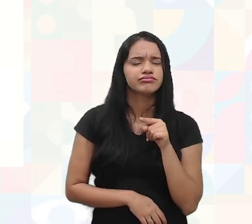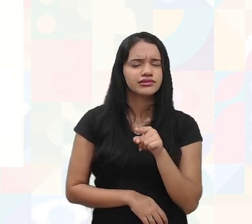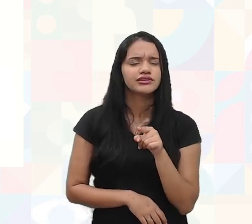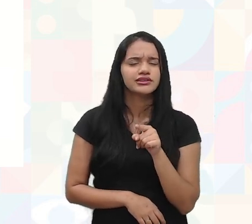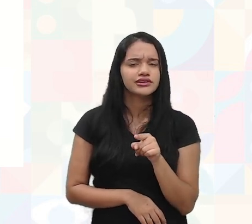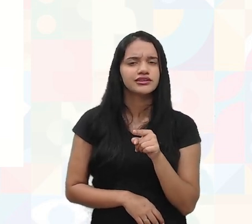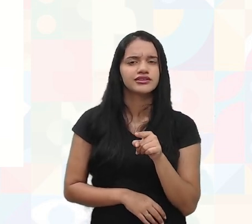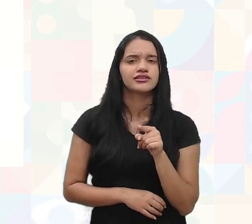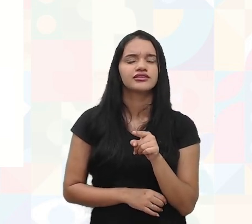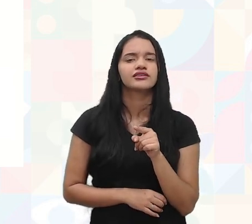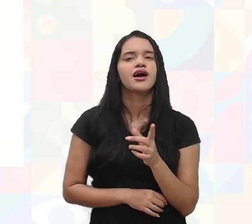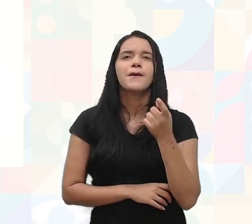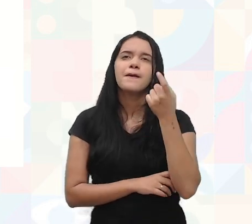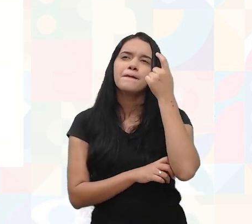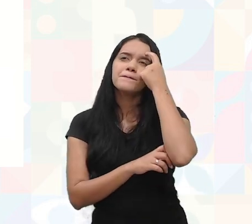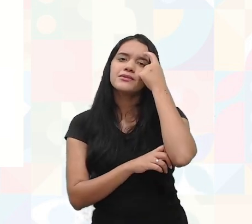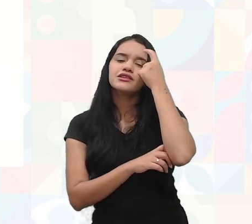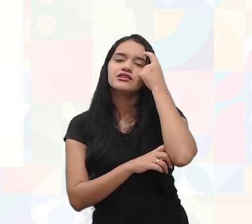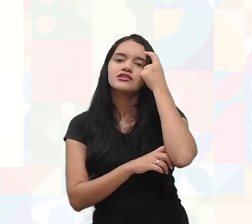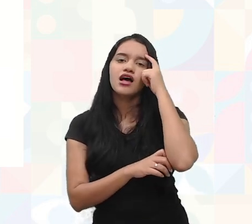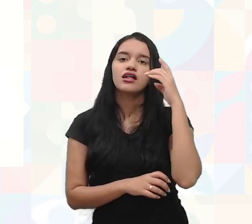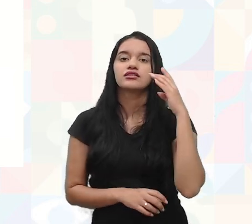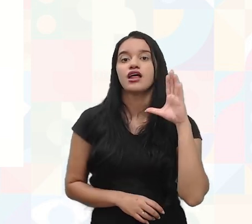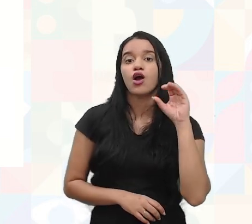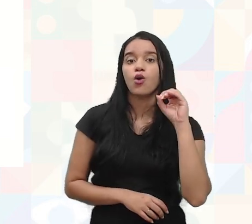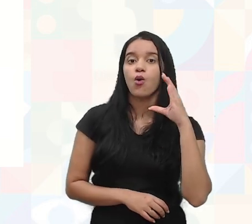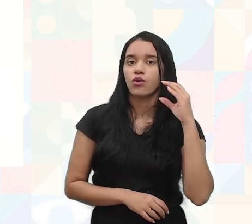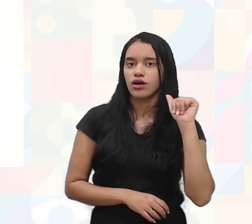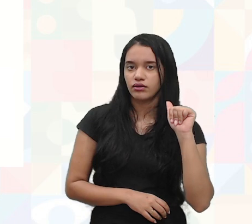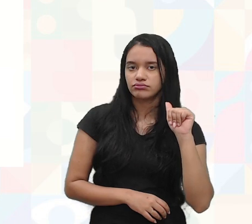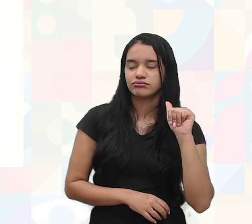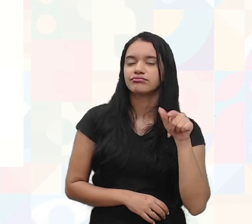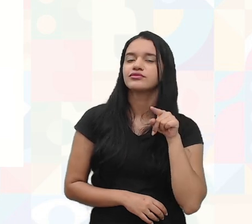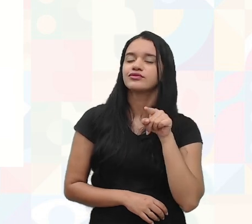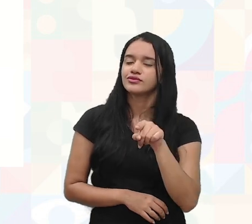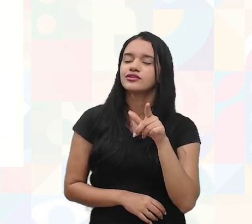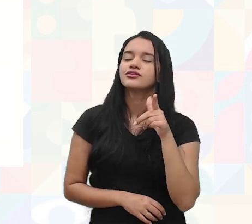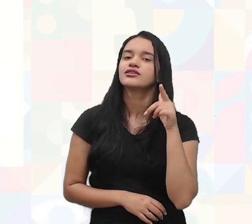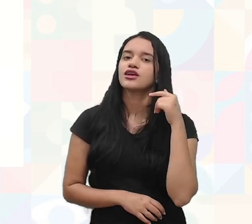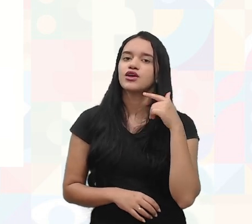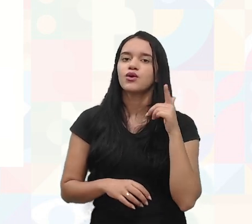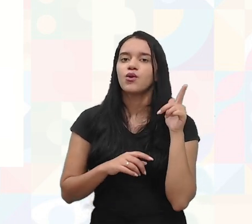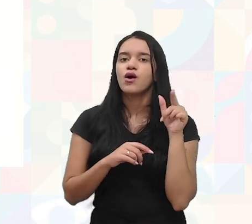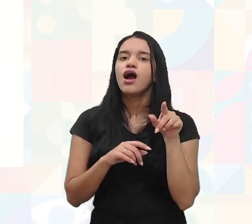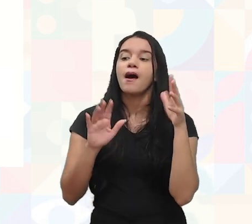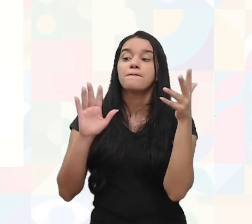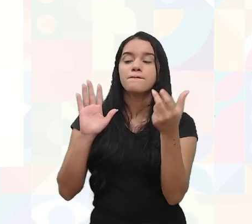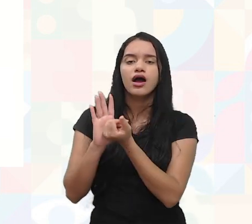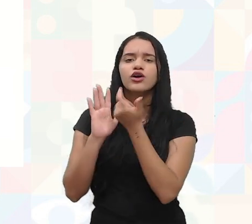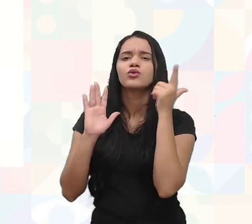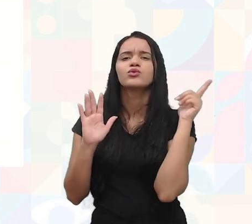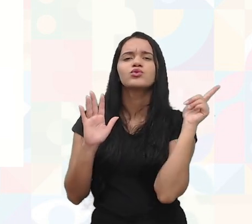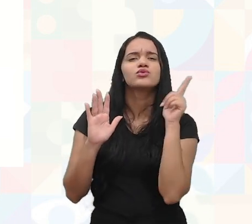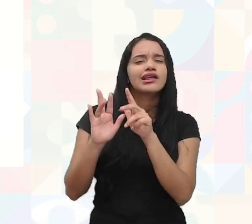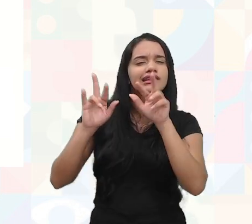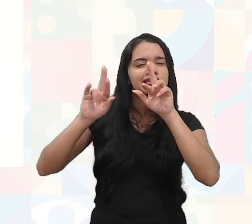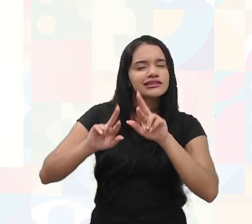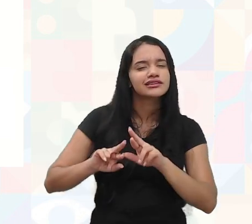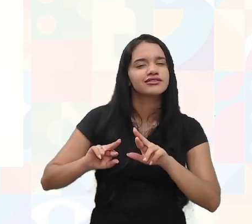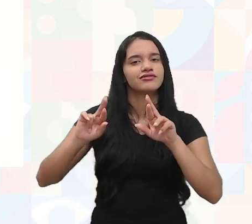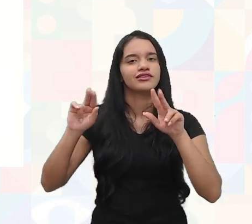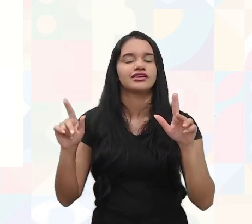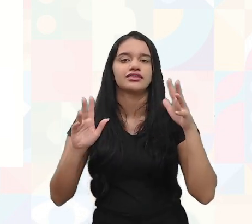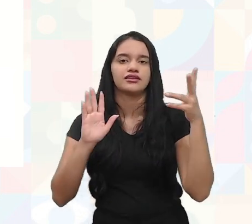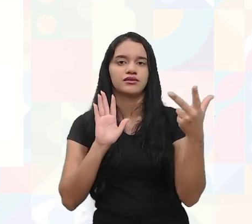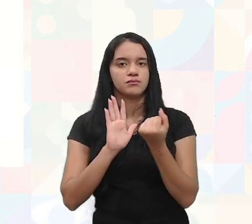para você pensar na Coca-Cola, tá? Então ela consegue se distinguir das demais